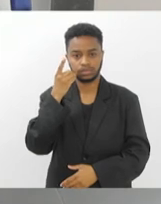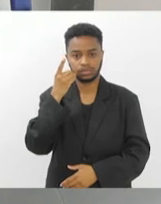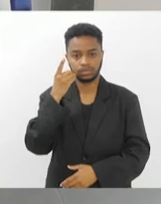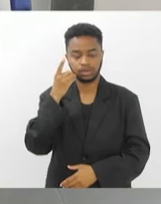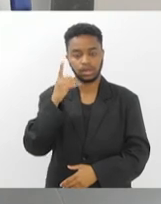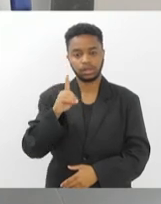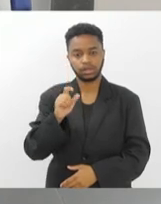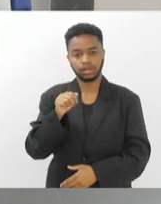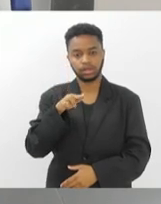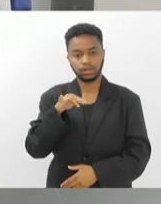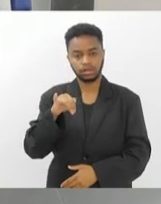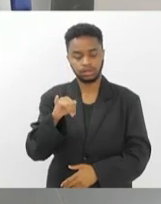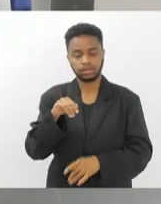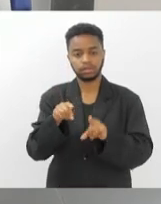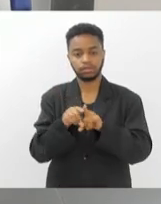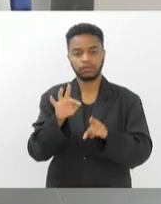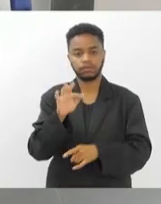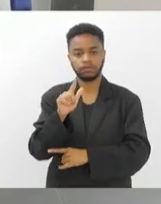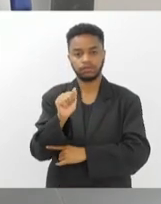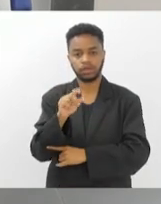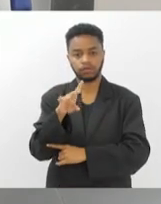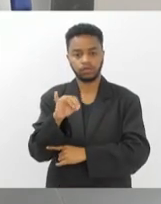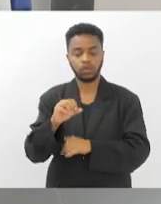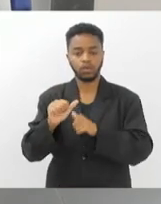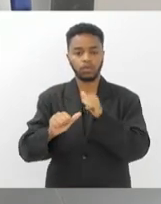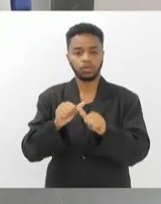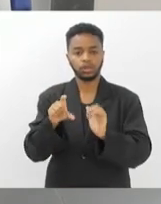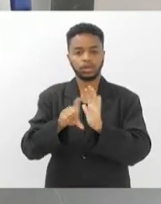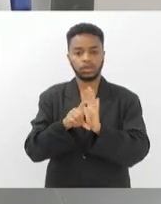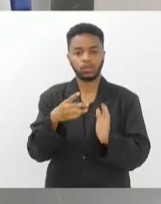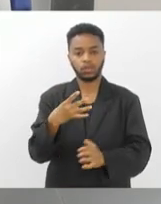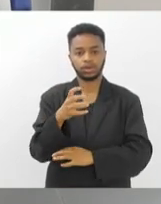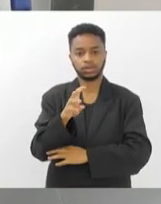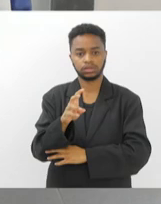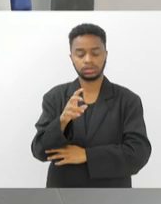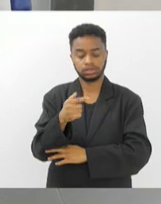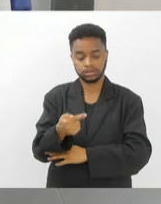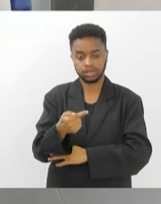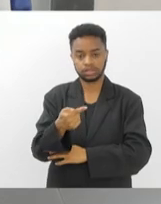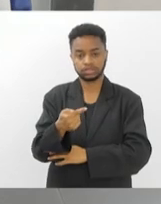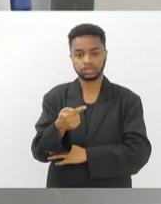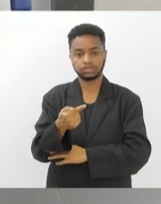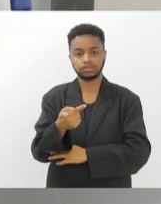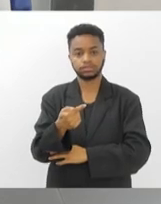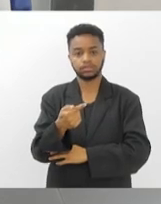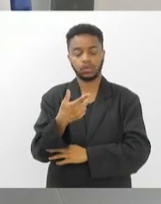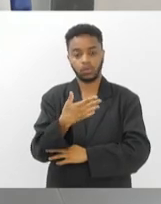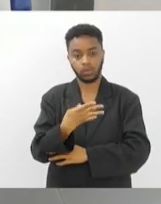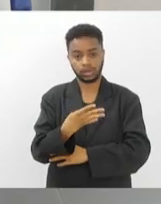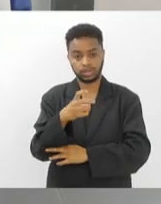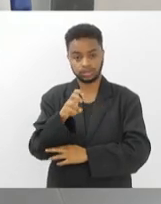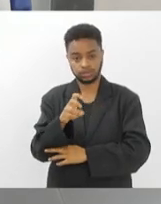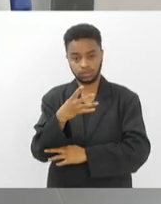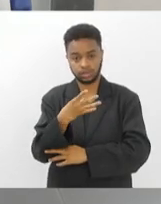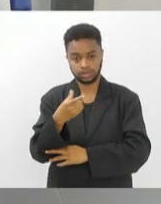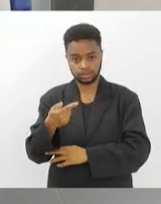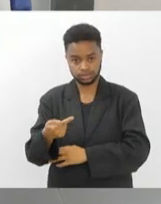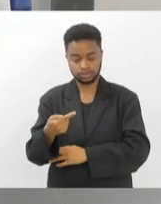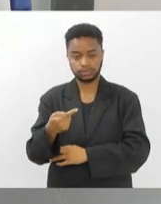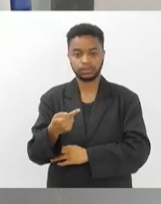Deputada Dani Monteiro e do deputado Flávio Serafini, que altera a lei 4547 de 6 de maio de 2005 e o anexo da